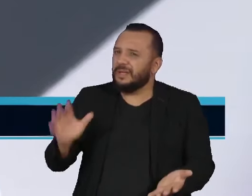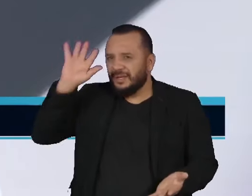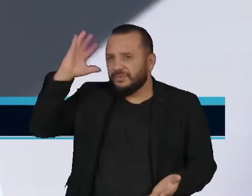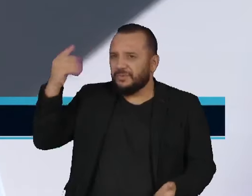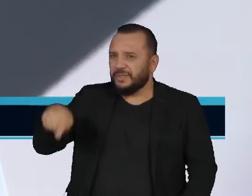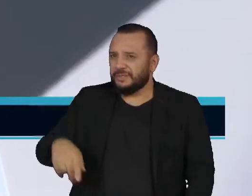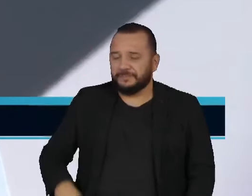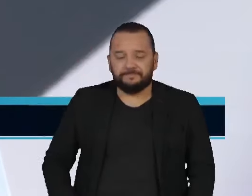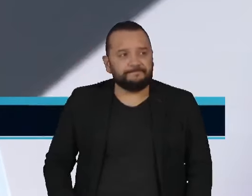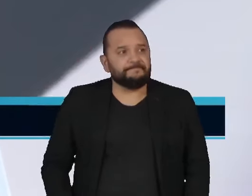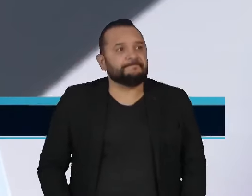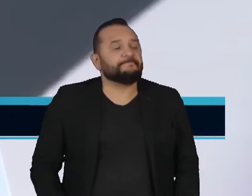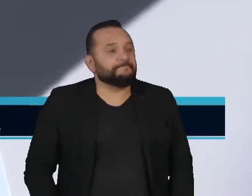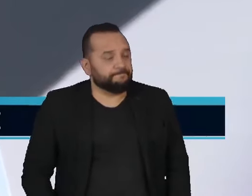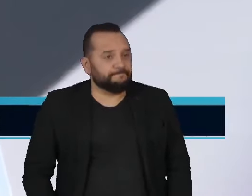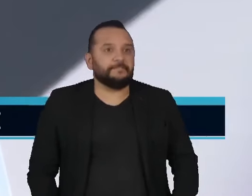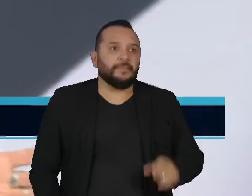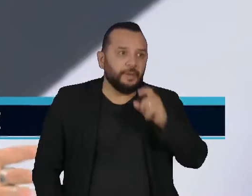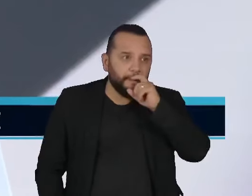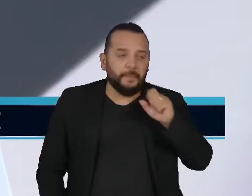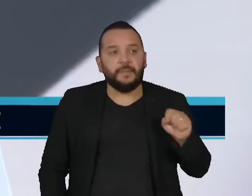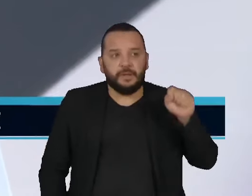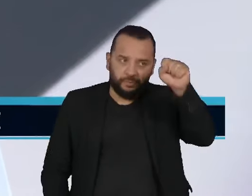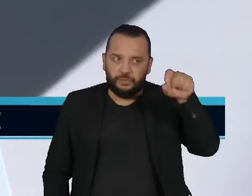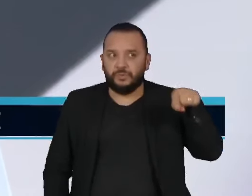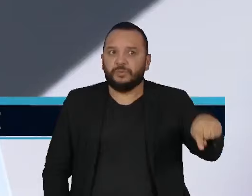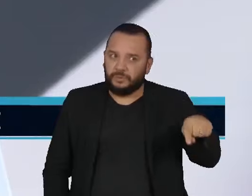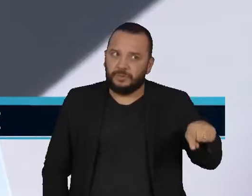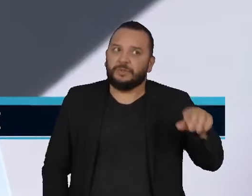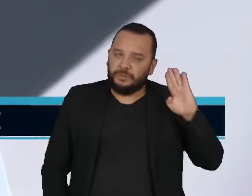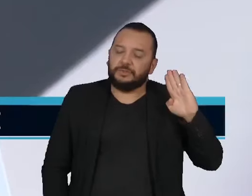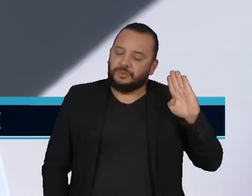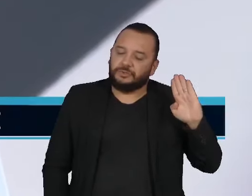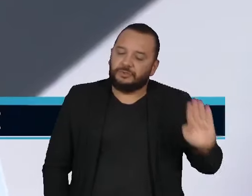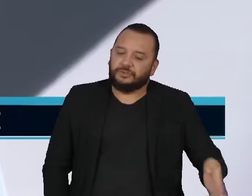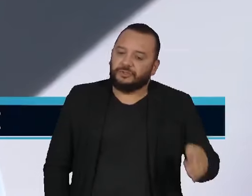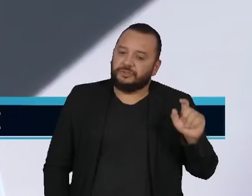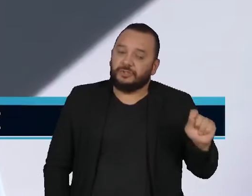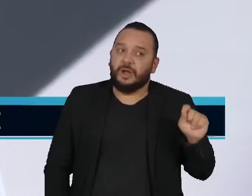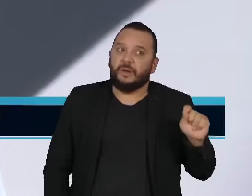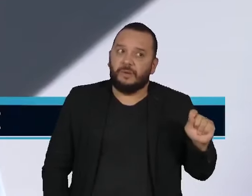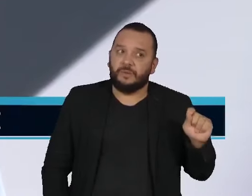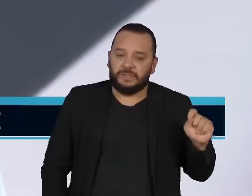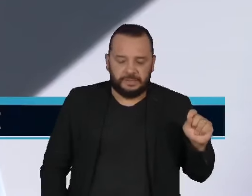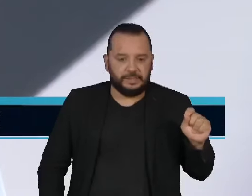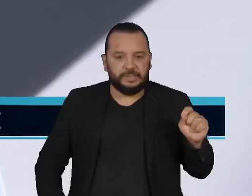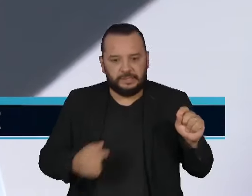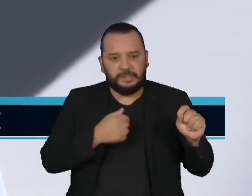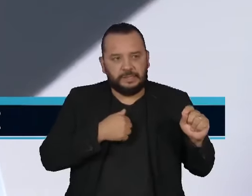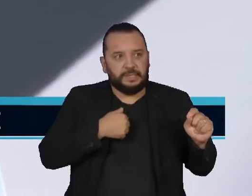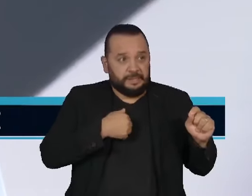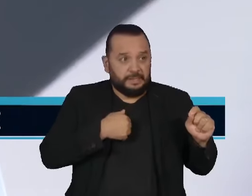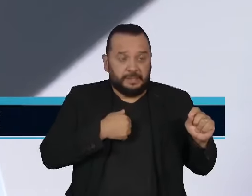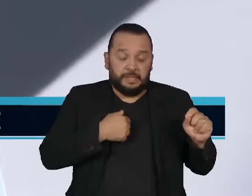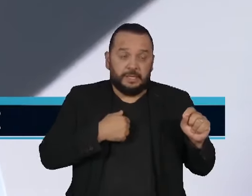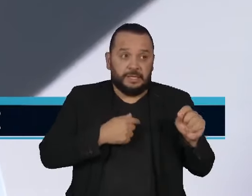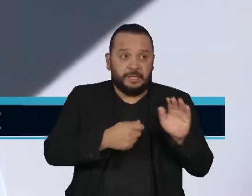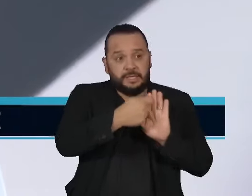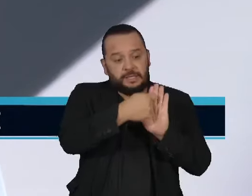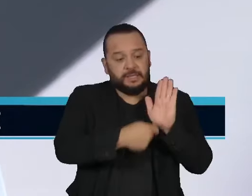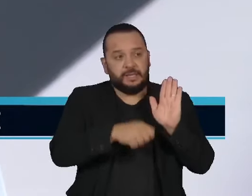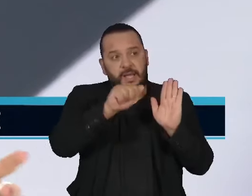Maduro acabou dobrando, triplicando a aposta, né, com essas últimas eleições, na medida em que ele não apresenta atas e aceita